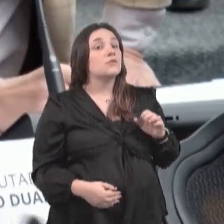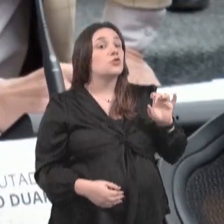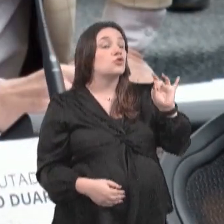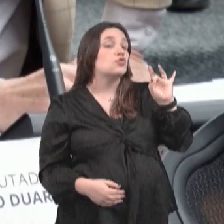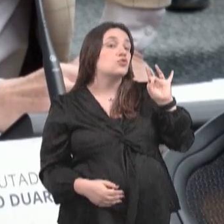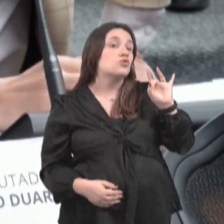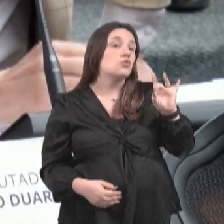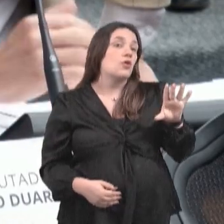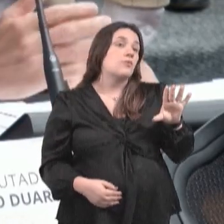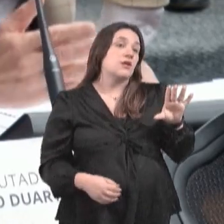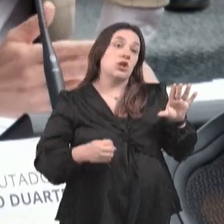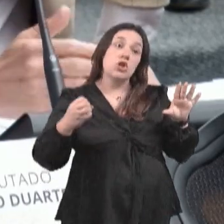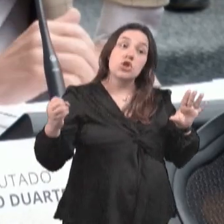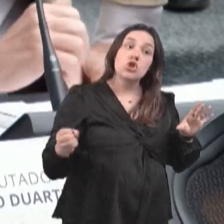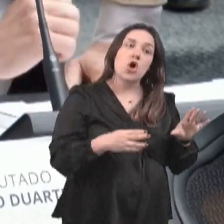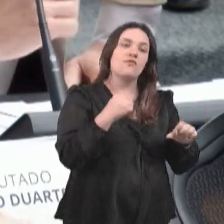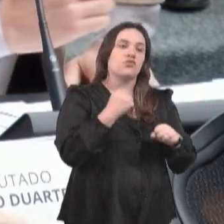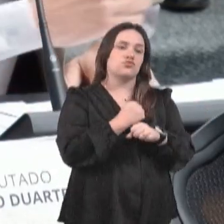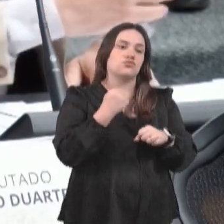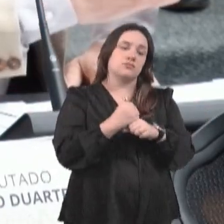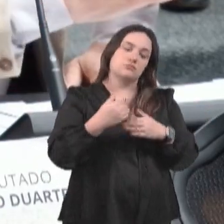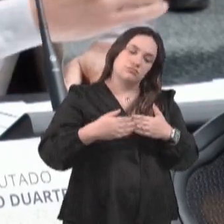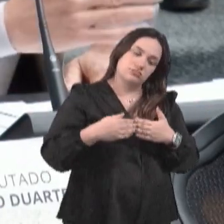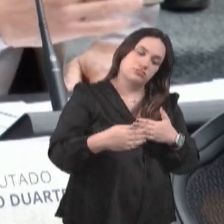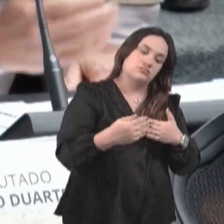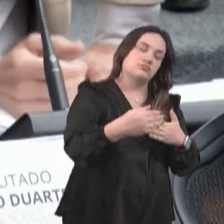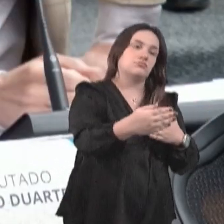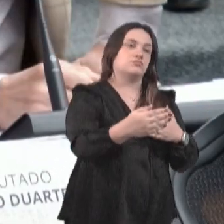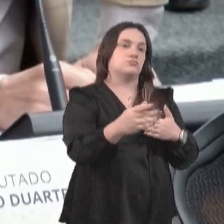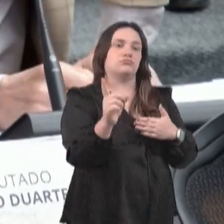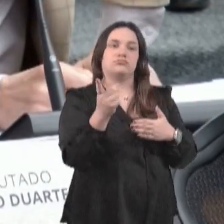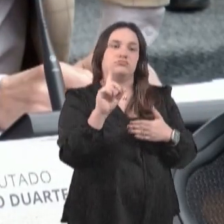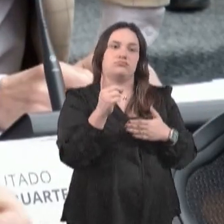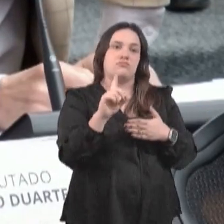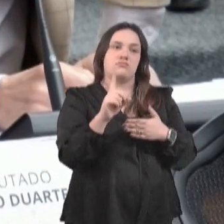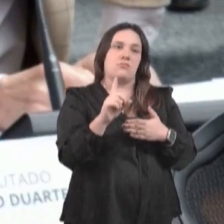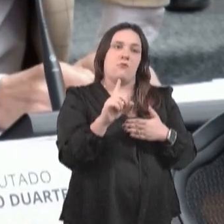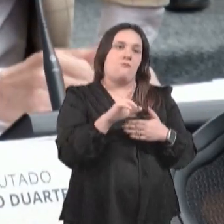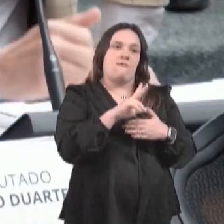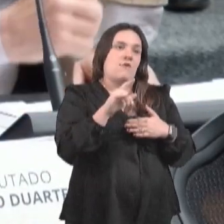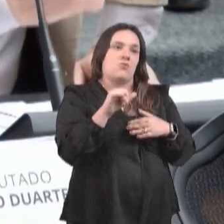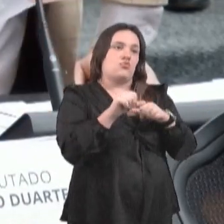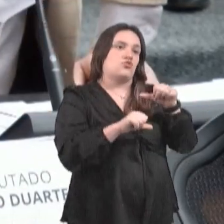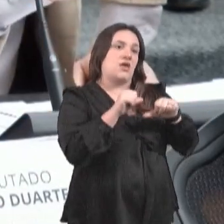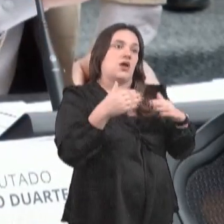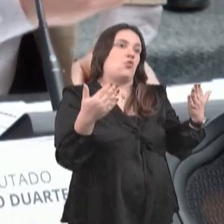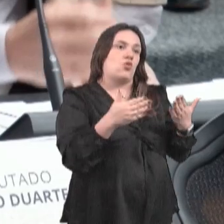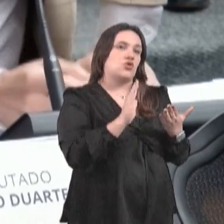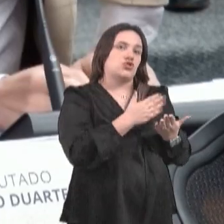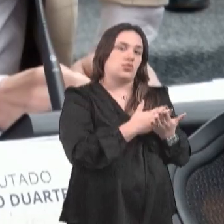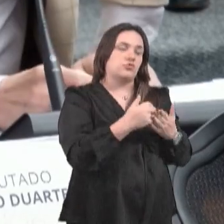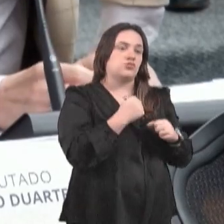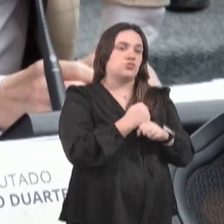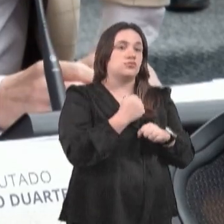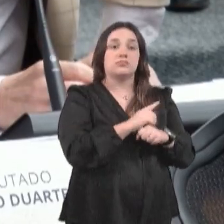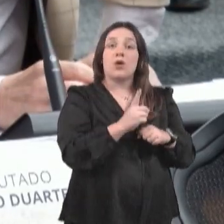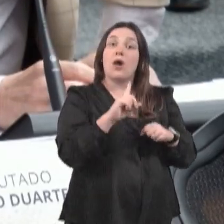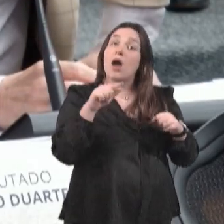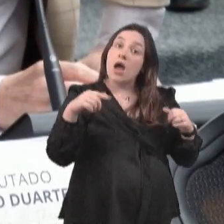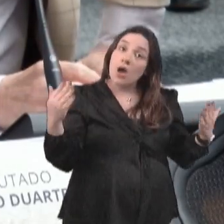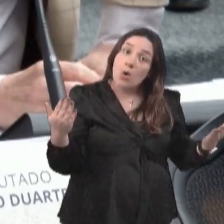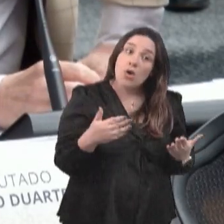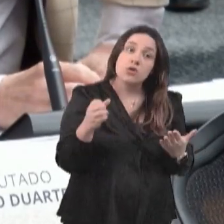as novas construções, né? Não impacta aquilo que está em andamento, é só aqueles prédios